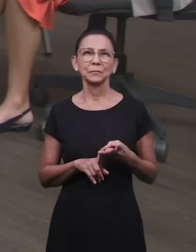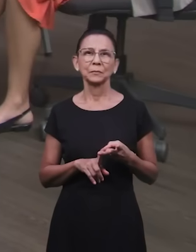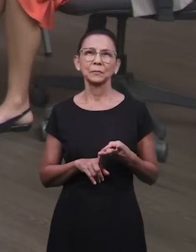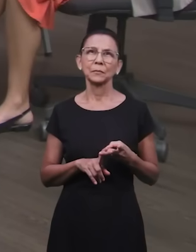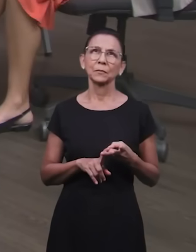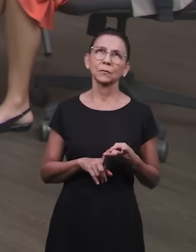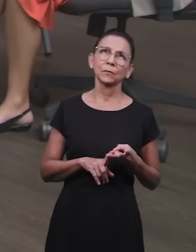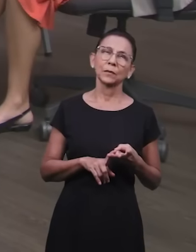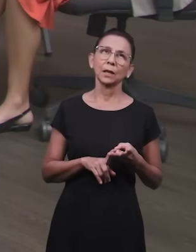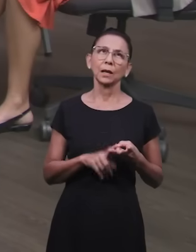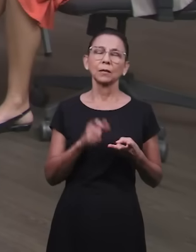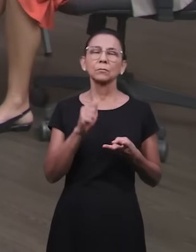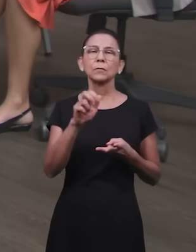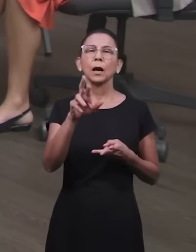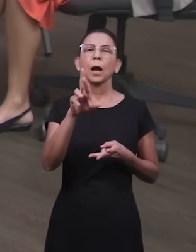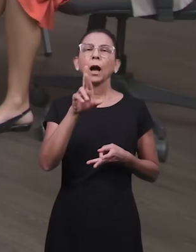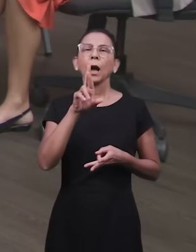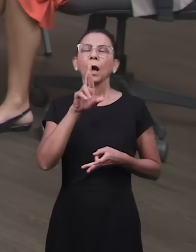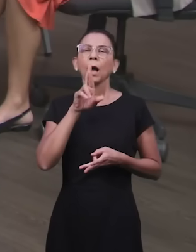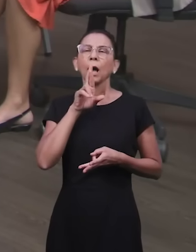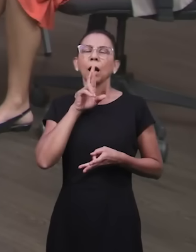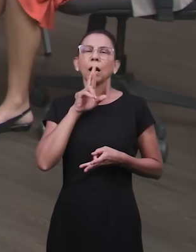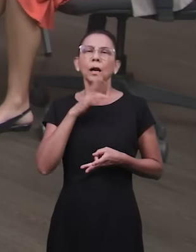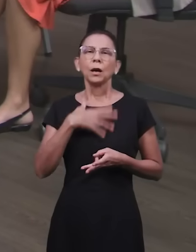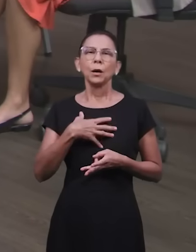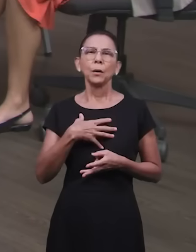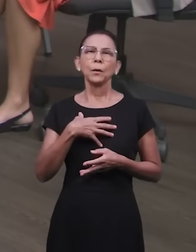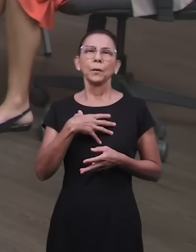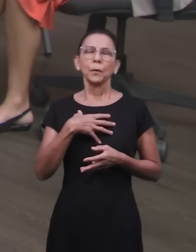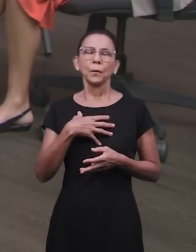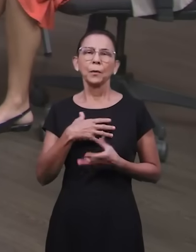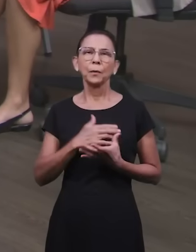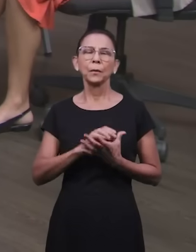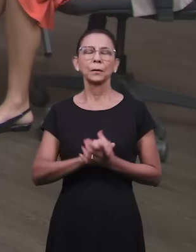outra condição, a respiração e